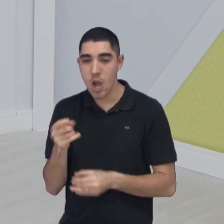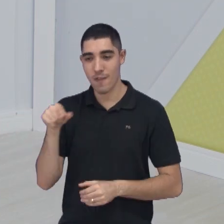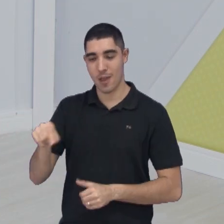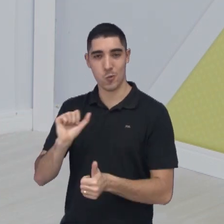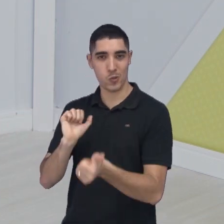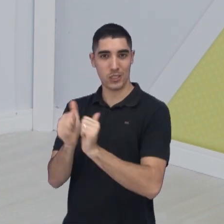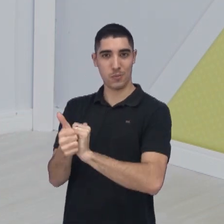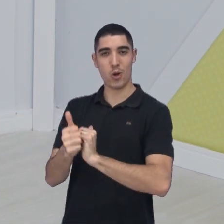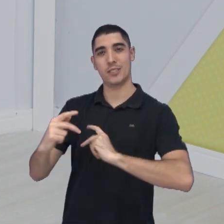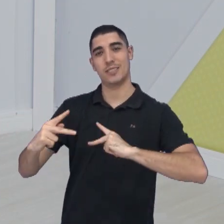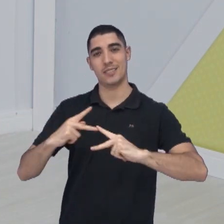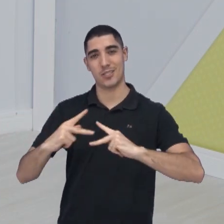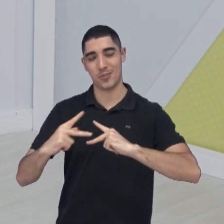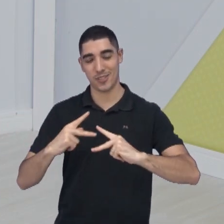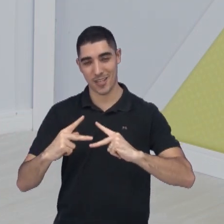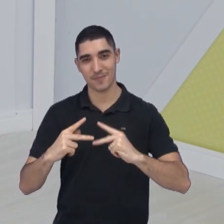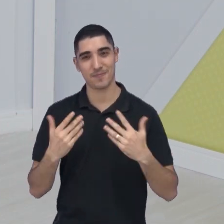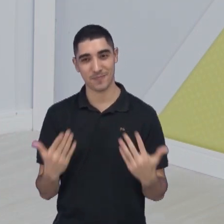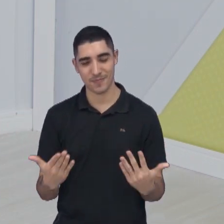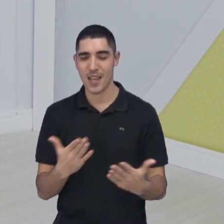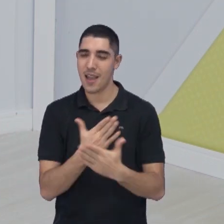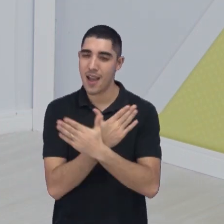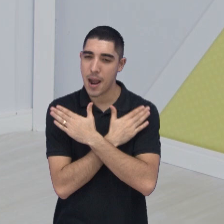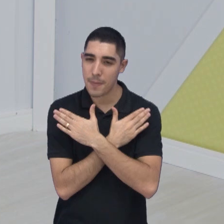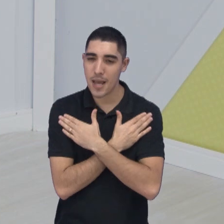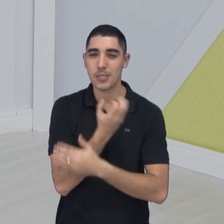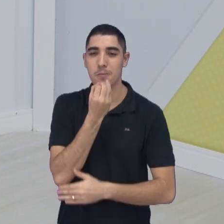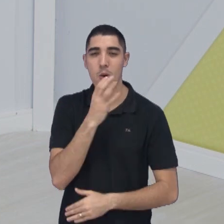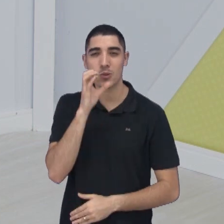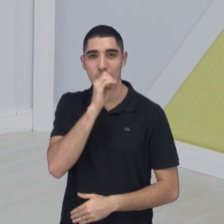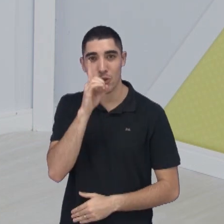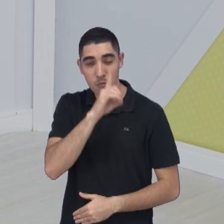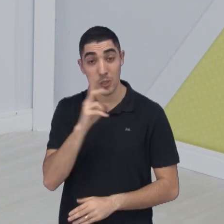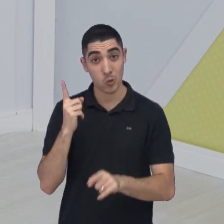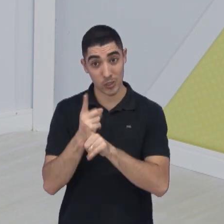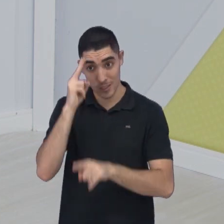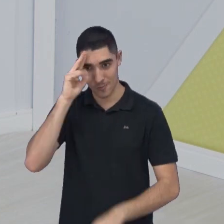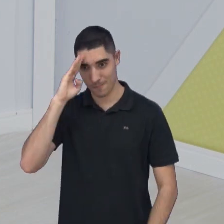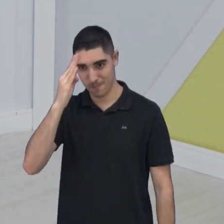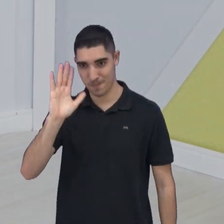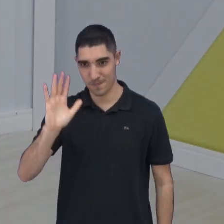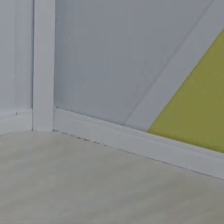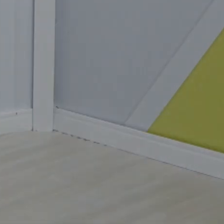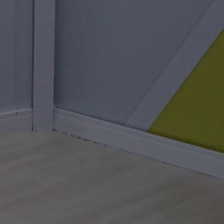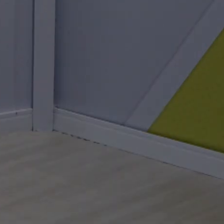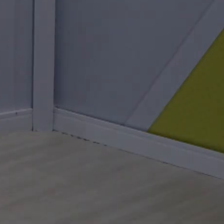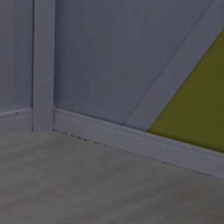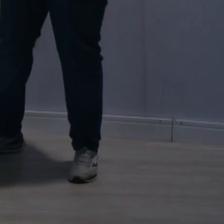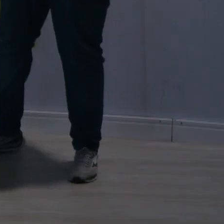informações dos esportes aqui de São José. Ótimo final de semana, grande abraço, até segunda. Tchau, tchau.